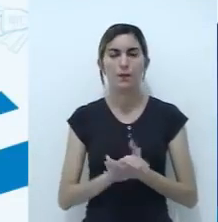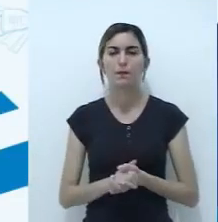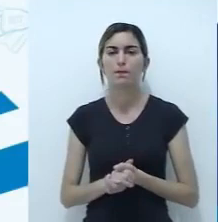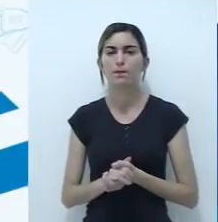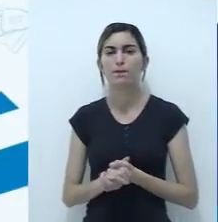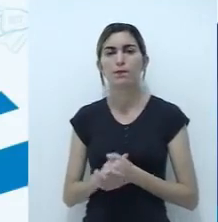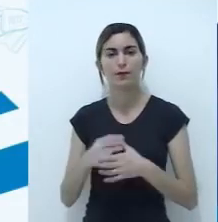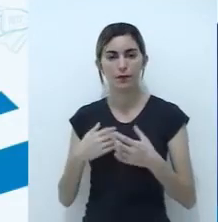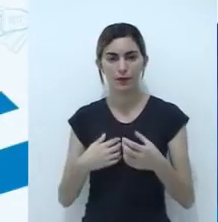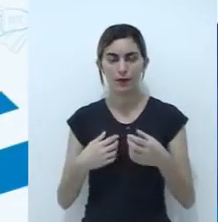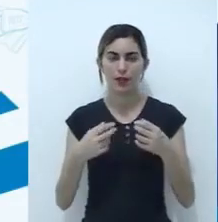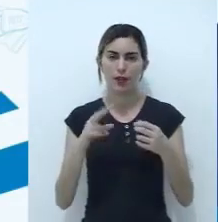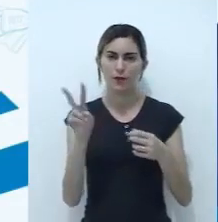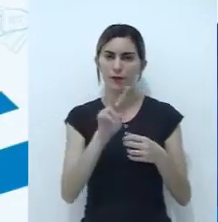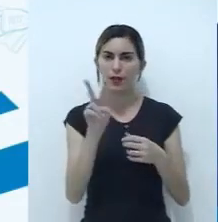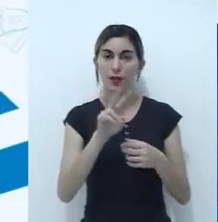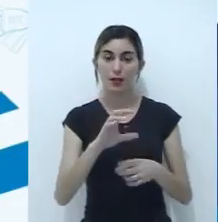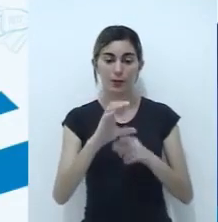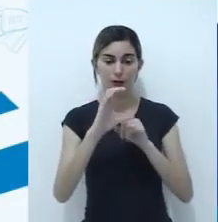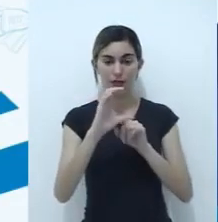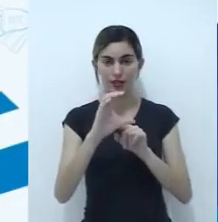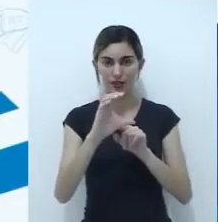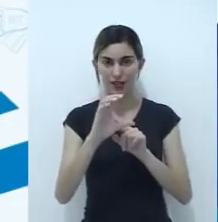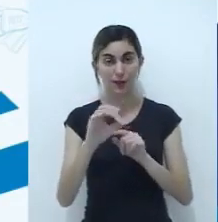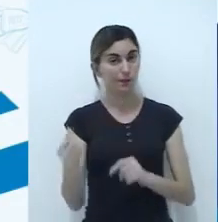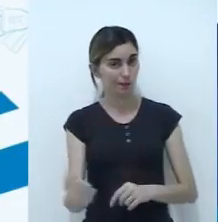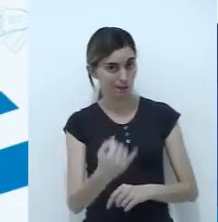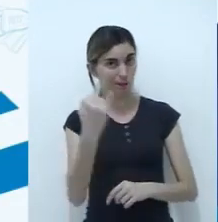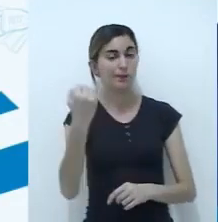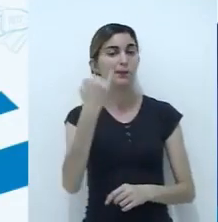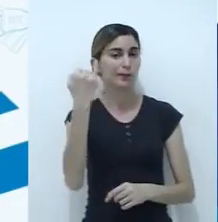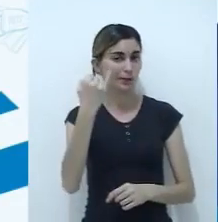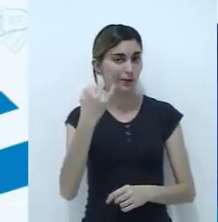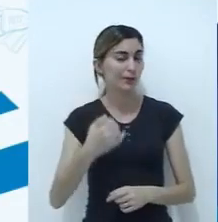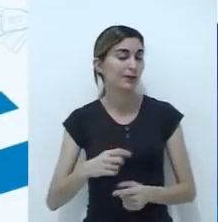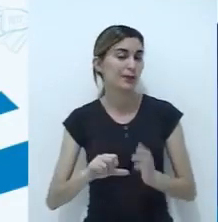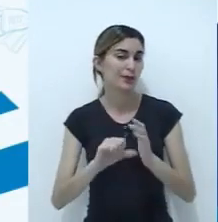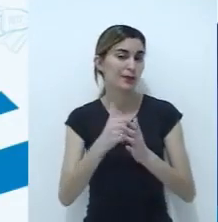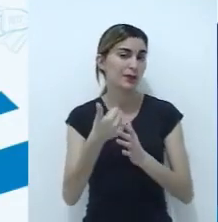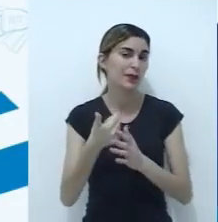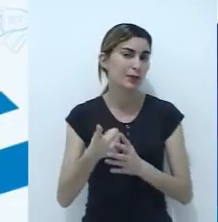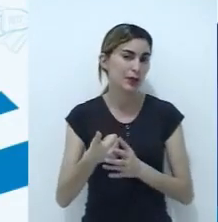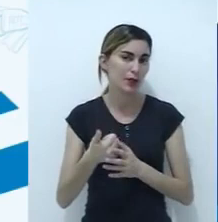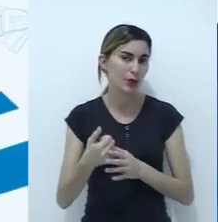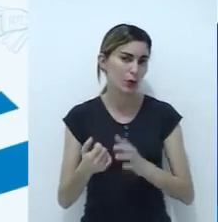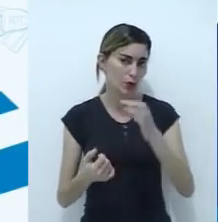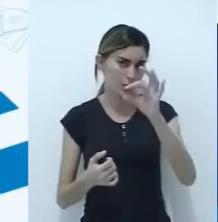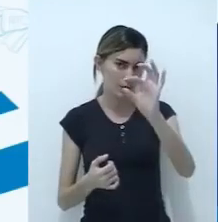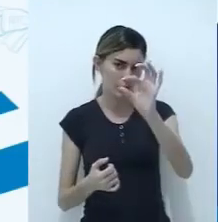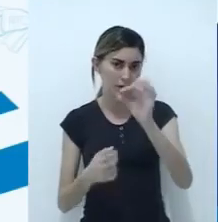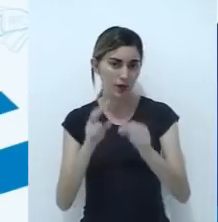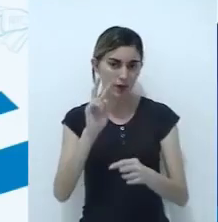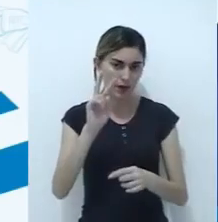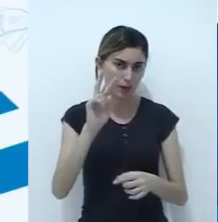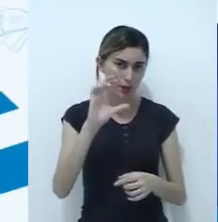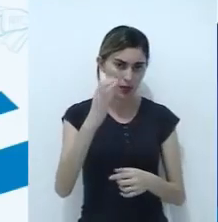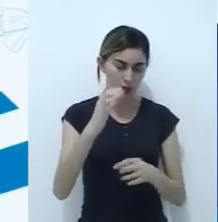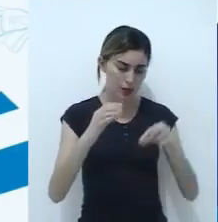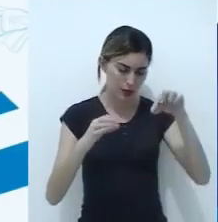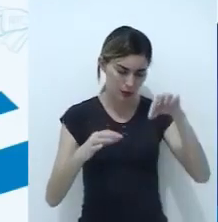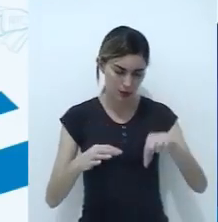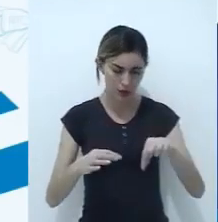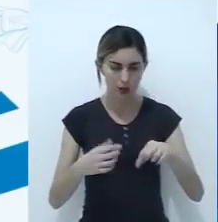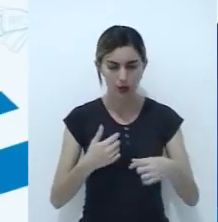trouxe. A vitamina C, que é tão importante. Né? Então, primeiro eu vou colocar a vitamina